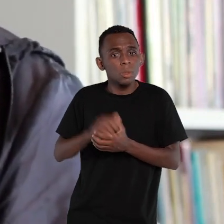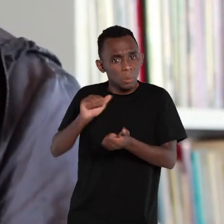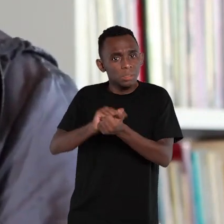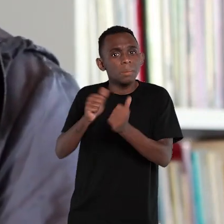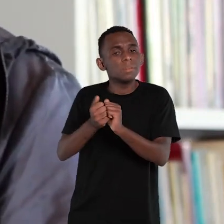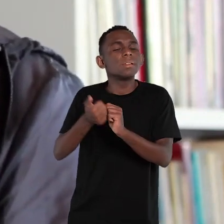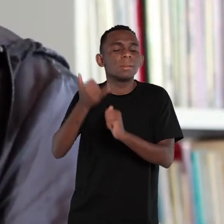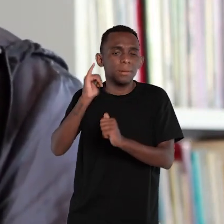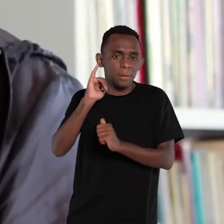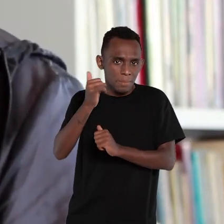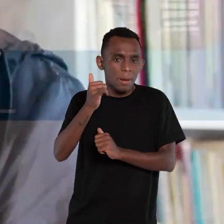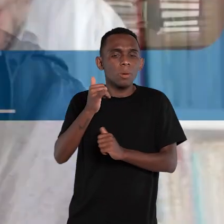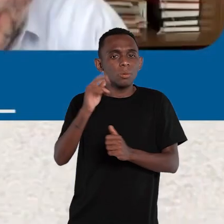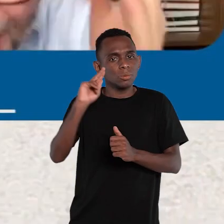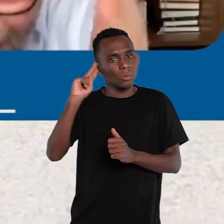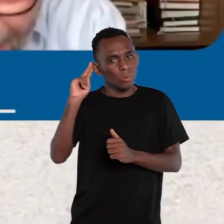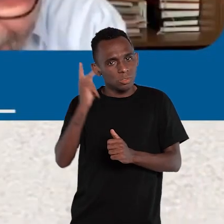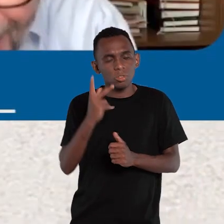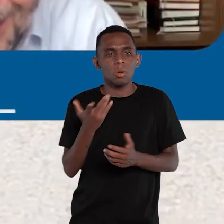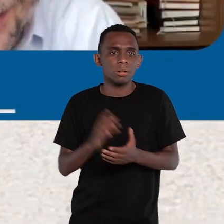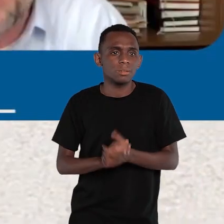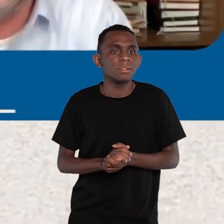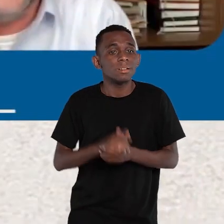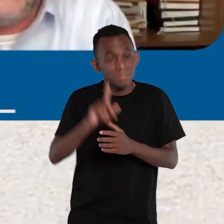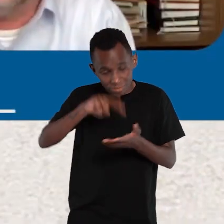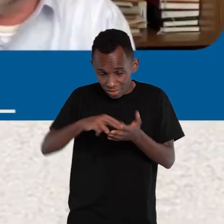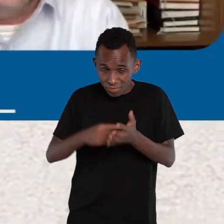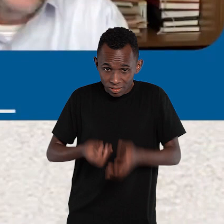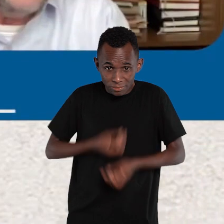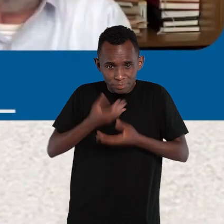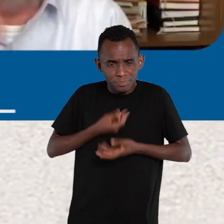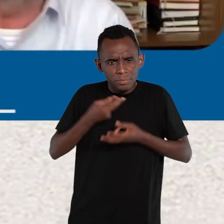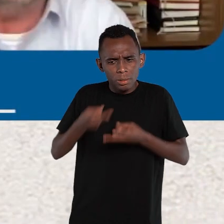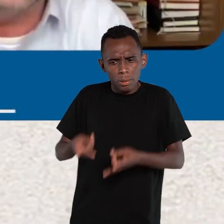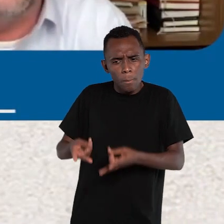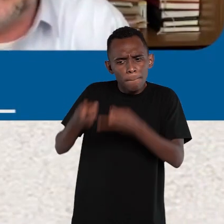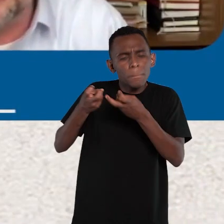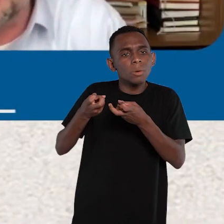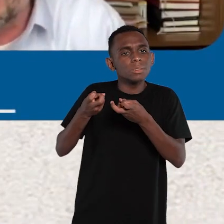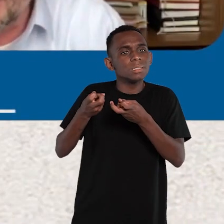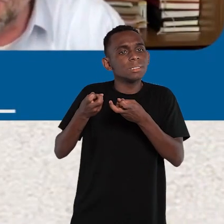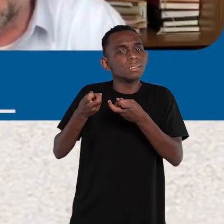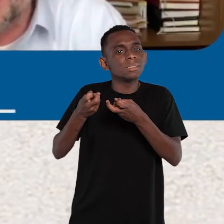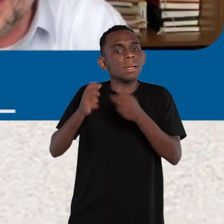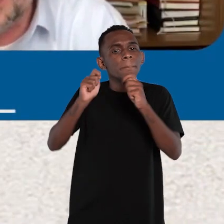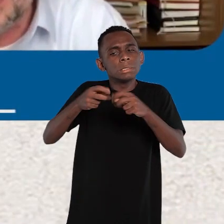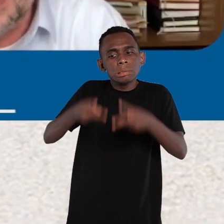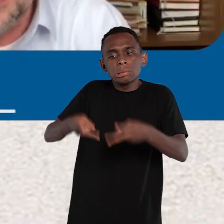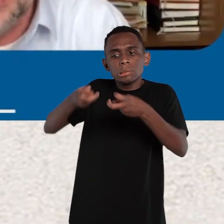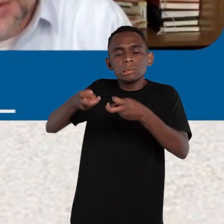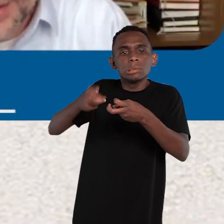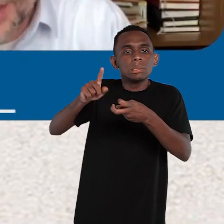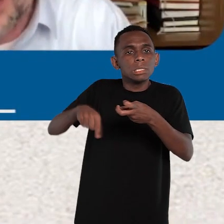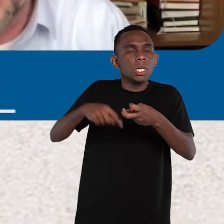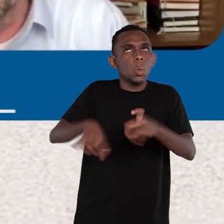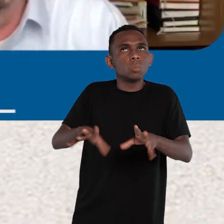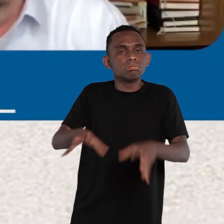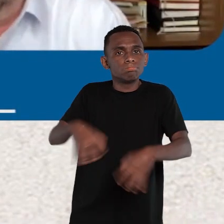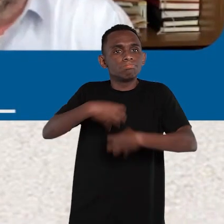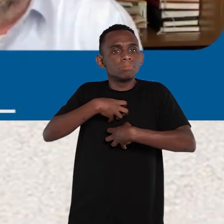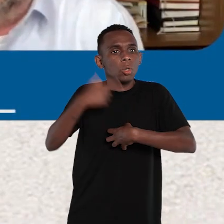virou conto. Essa é a poesia. A poesia está aí. A poesia está aí. Essa é uma observação, um poder de observação que eu aprendi, que eu